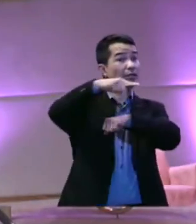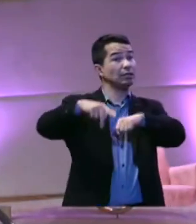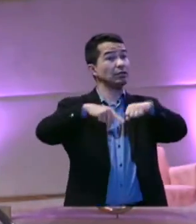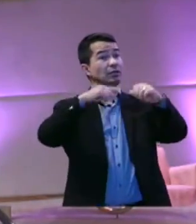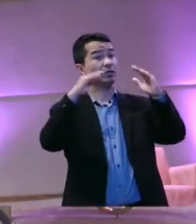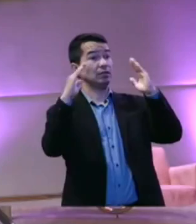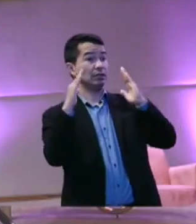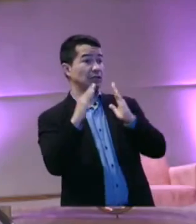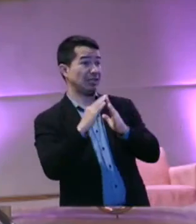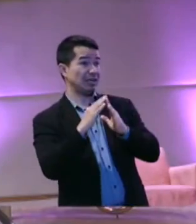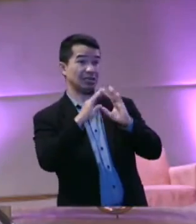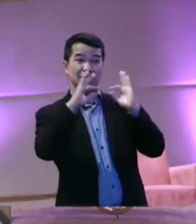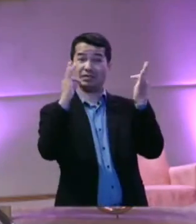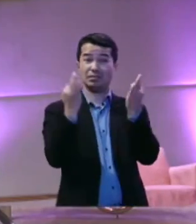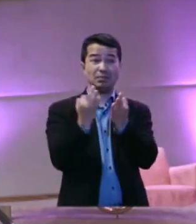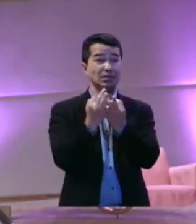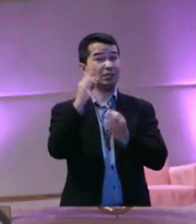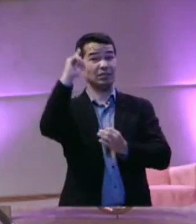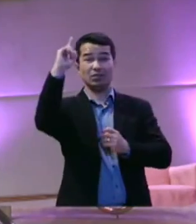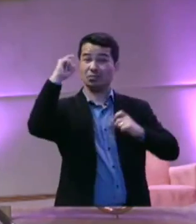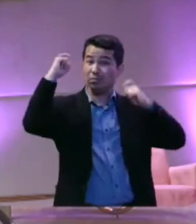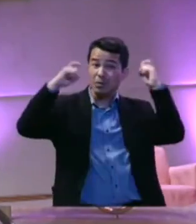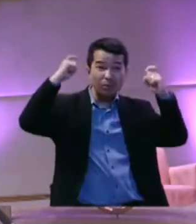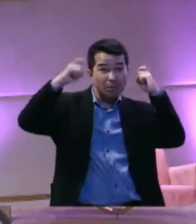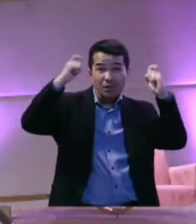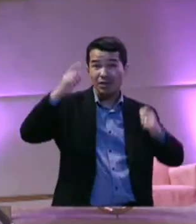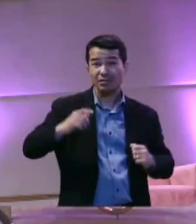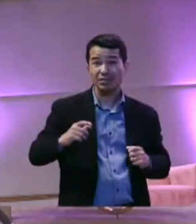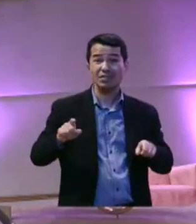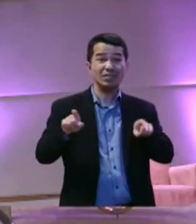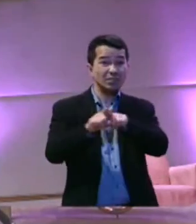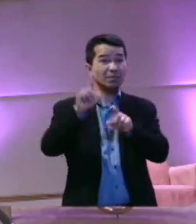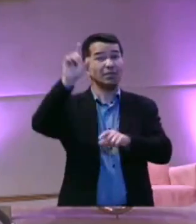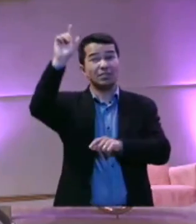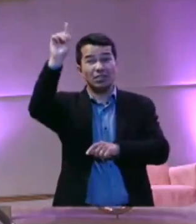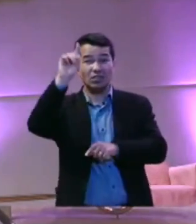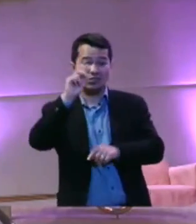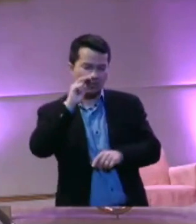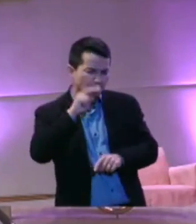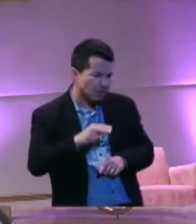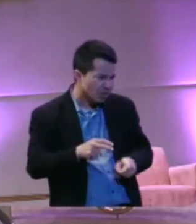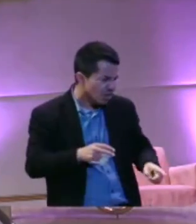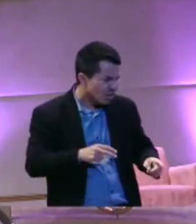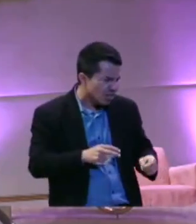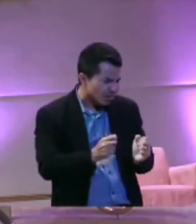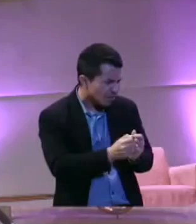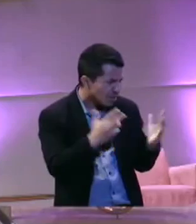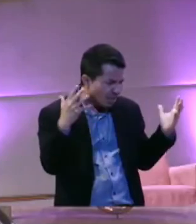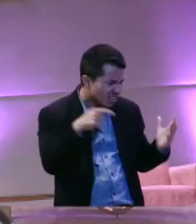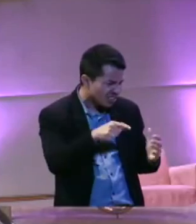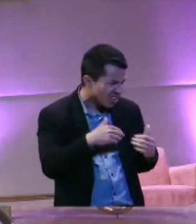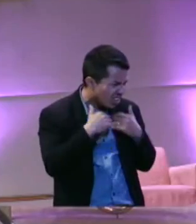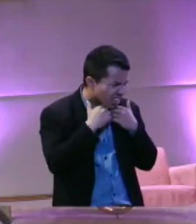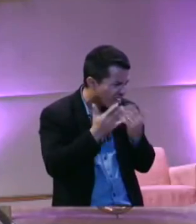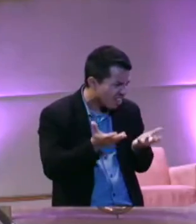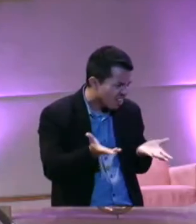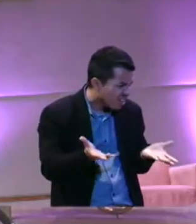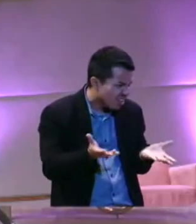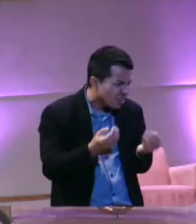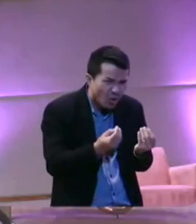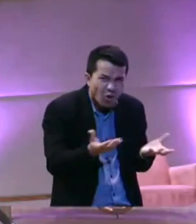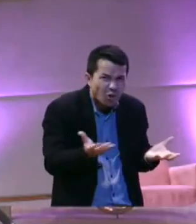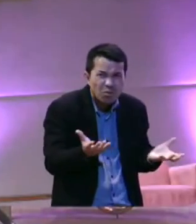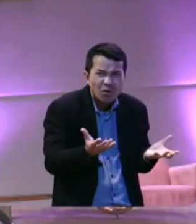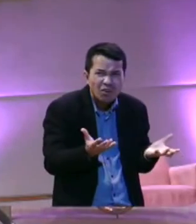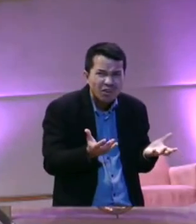vida de forma individual, vendo a sua manifestação passar como algo comum e os nossos olhos não estarem